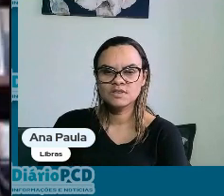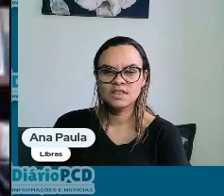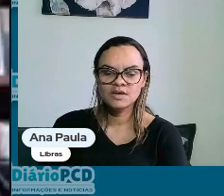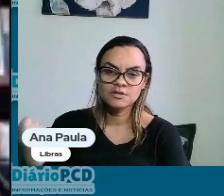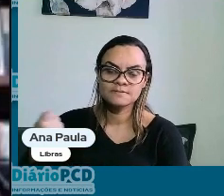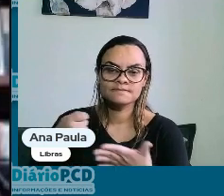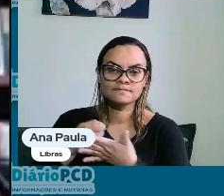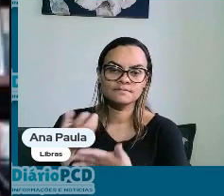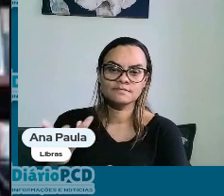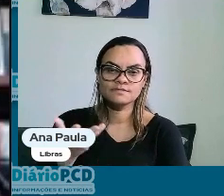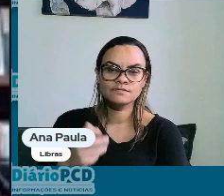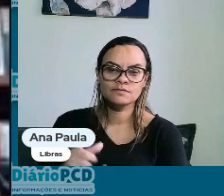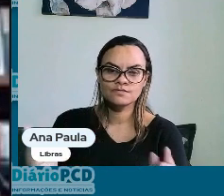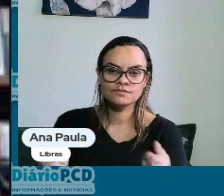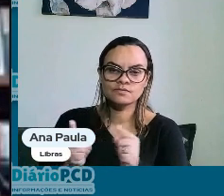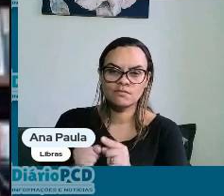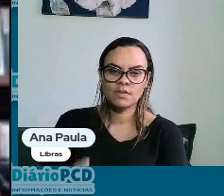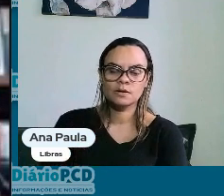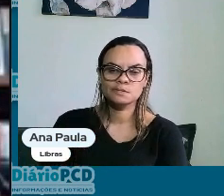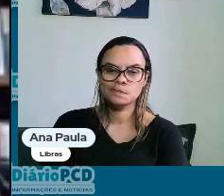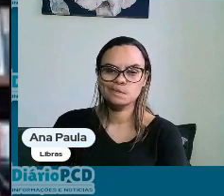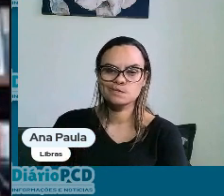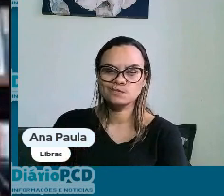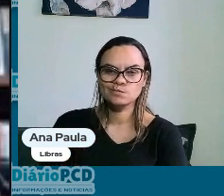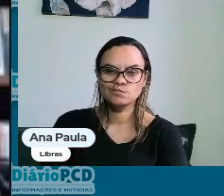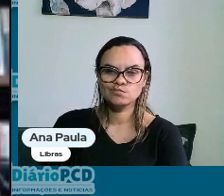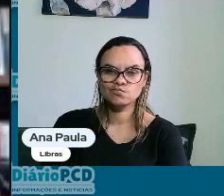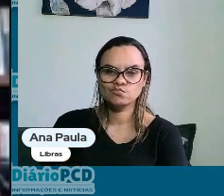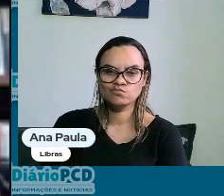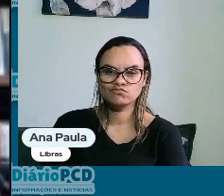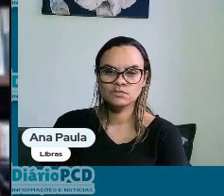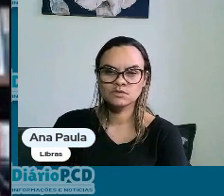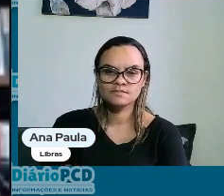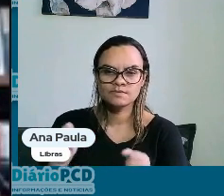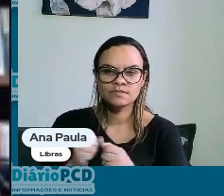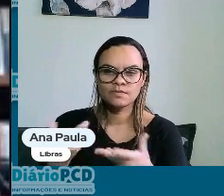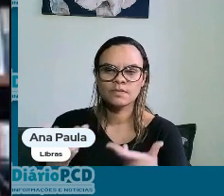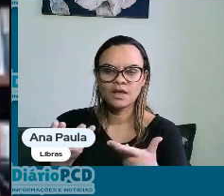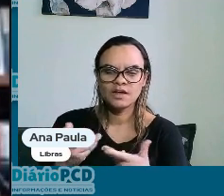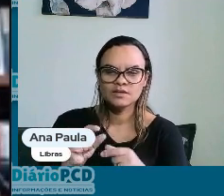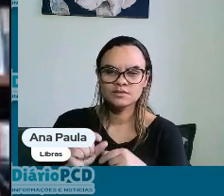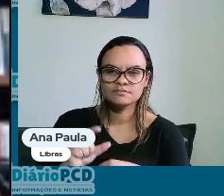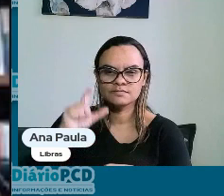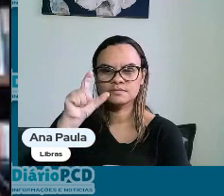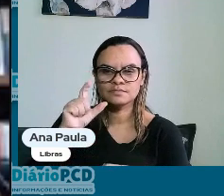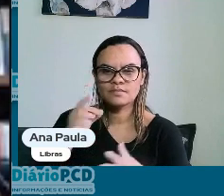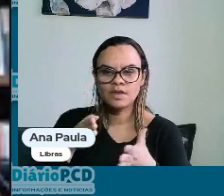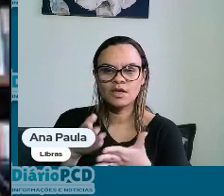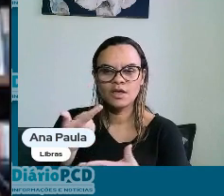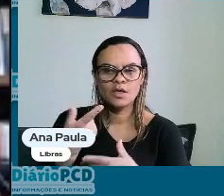ele quiser diminuir no destino, e ele fizer, ou se quiser aumentar no destino, ele não vai